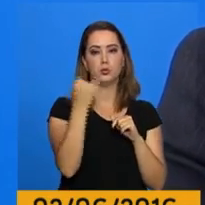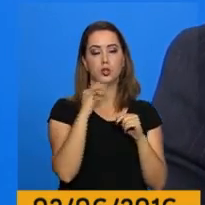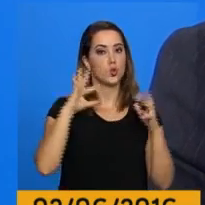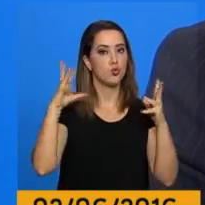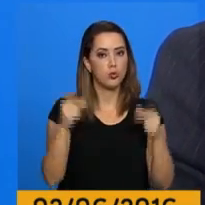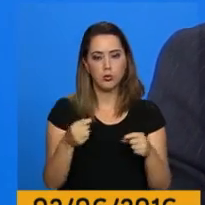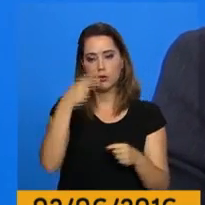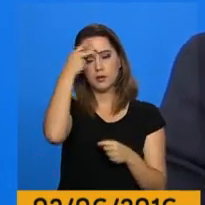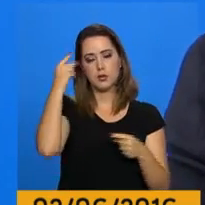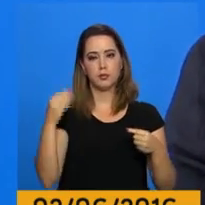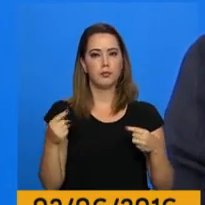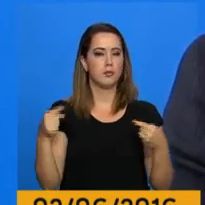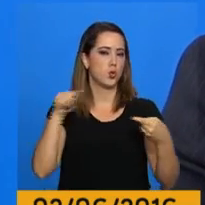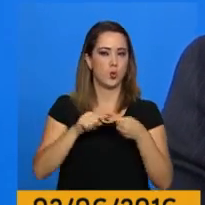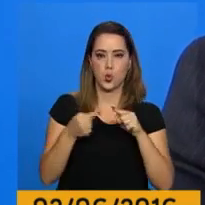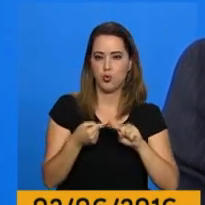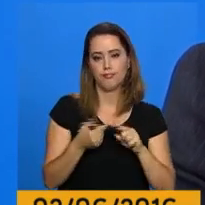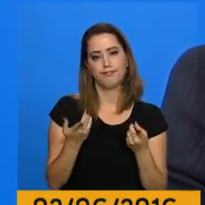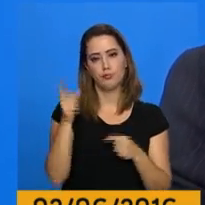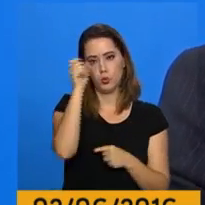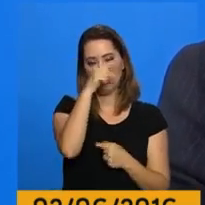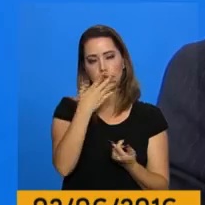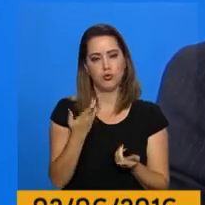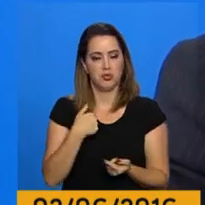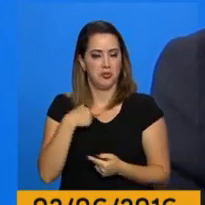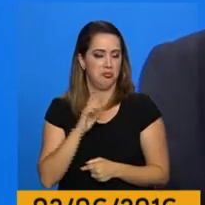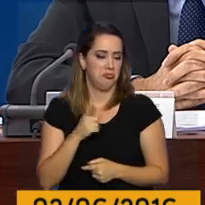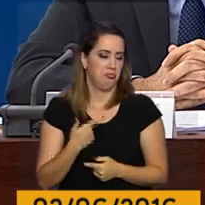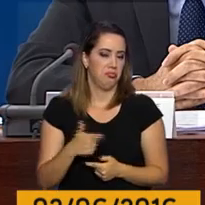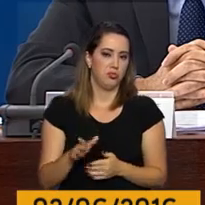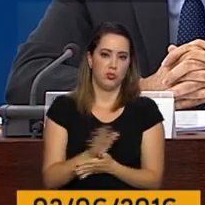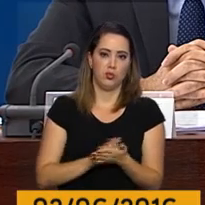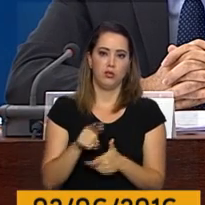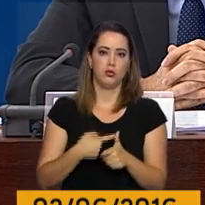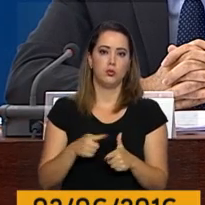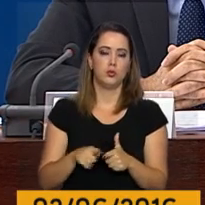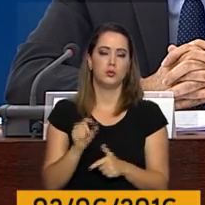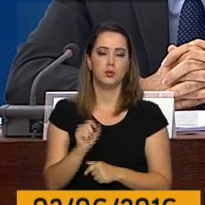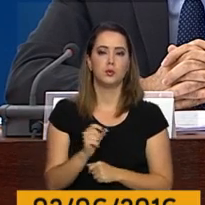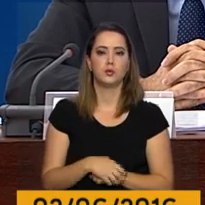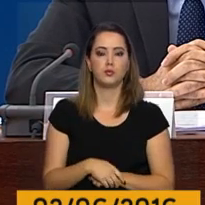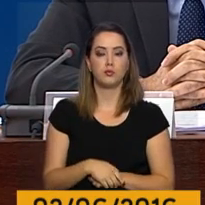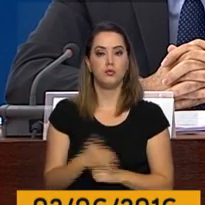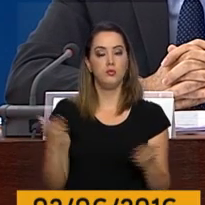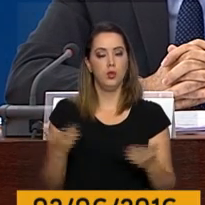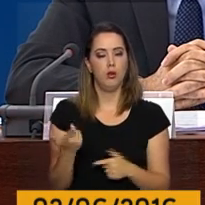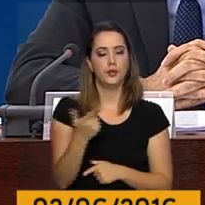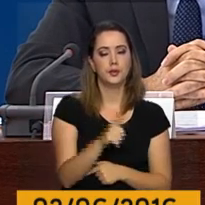própria história da vida de um advogado. Não tenho nenhuma dificuldade com isso. Então, agora sim, a próxima pergunta é com Alexandre Martelo, do